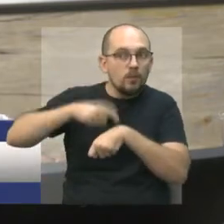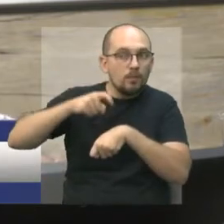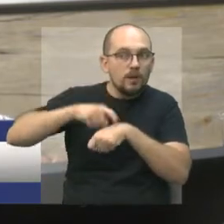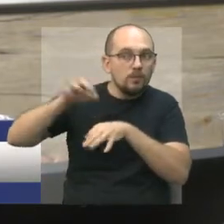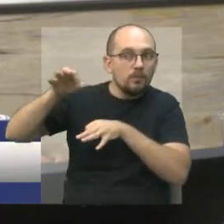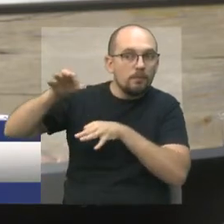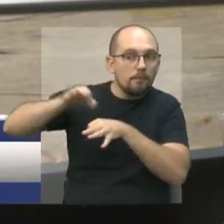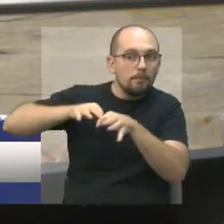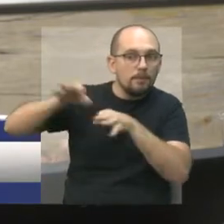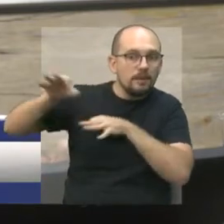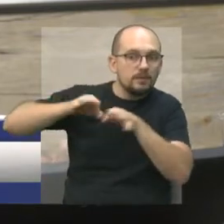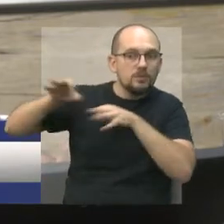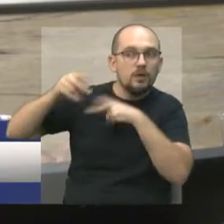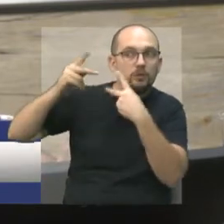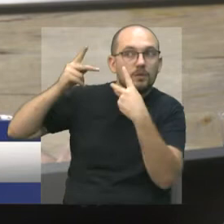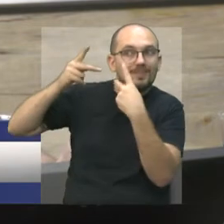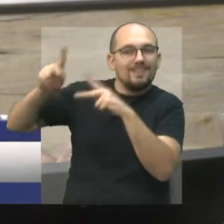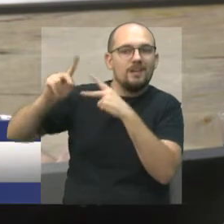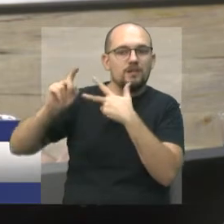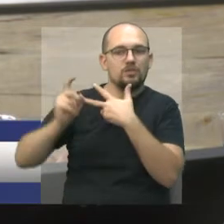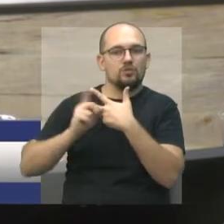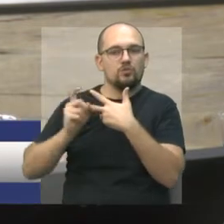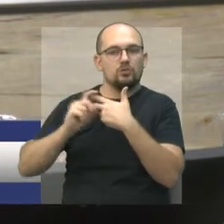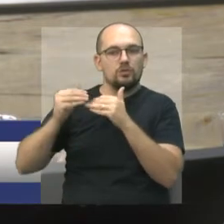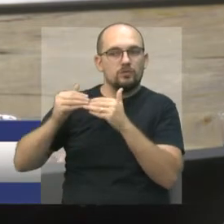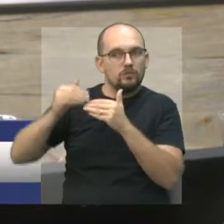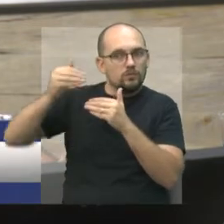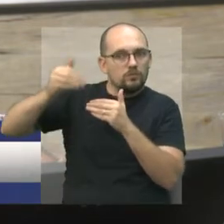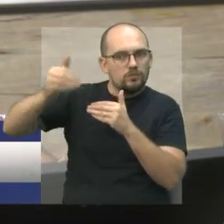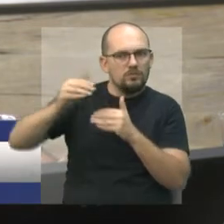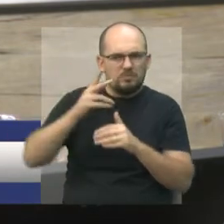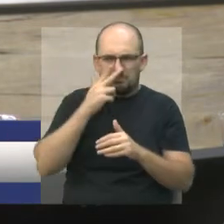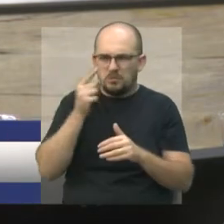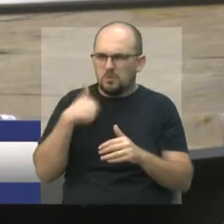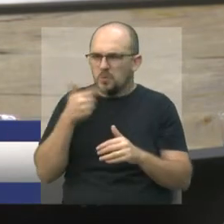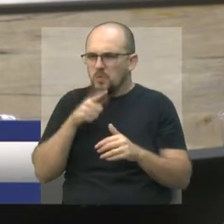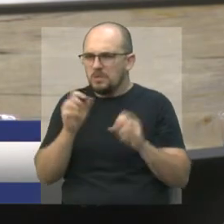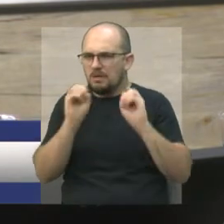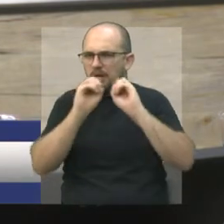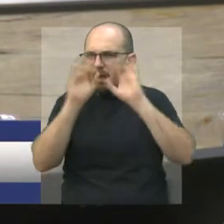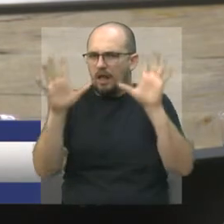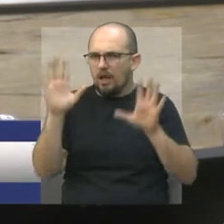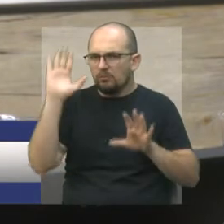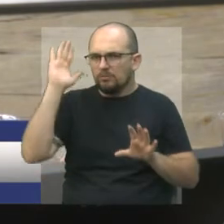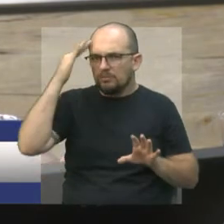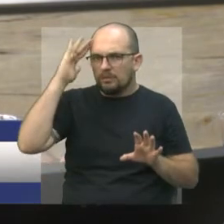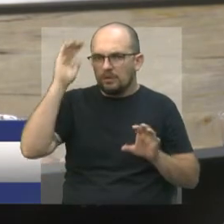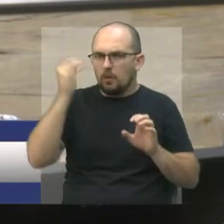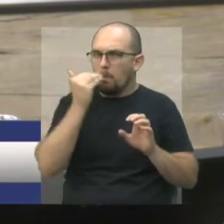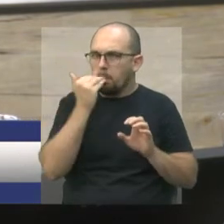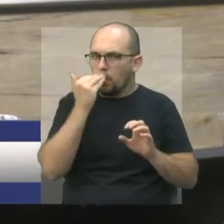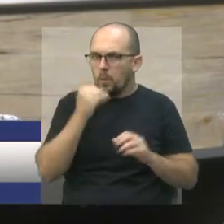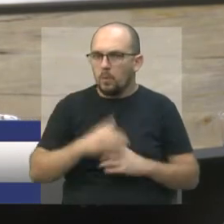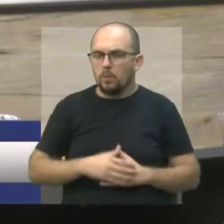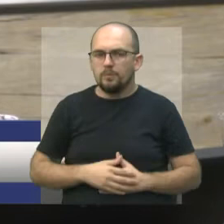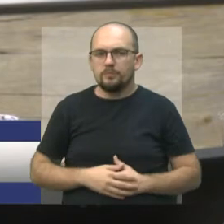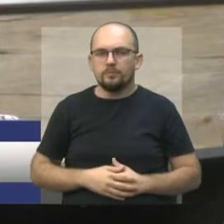planejado já pelo Poder Executivo. Não sei se eu consegui ser bem claro, vereador Borgo.